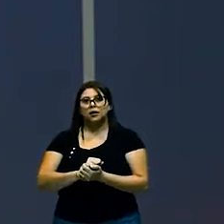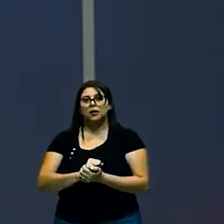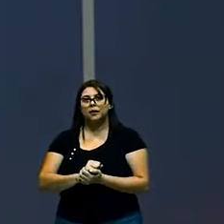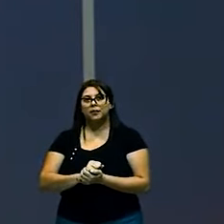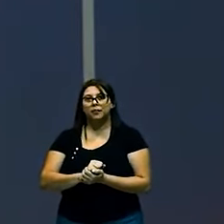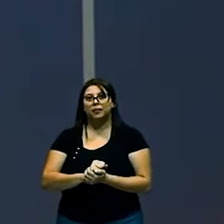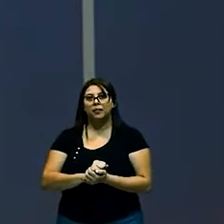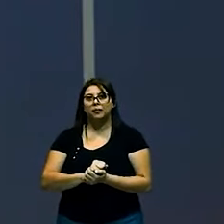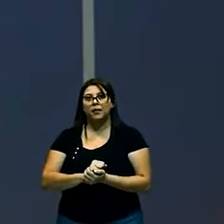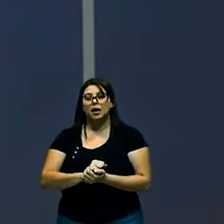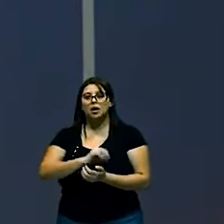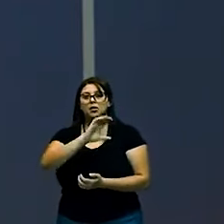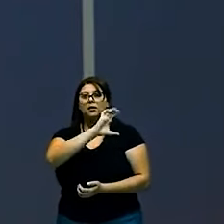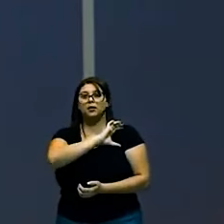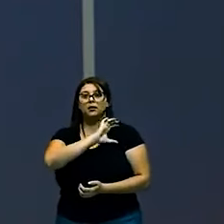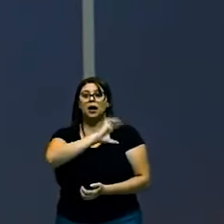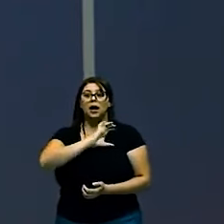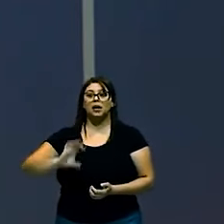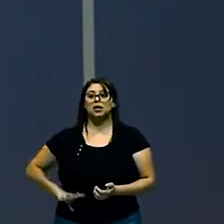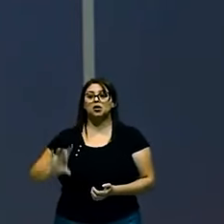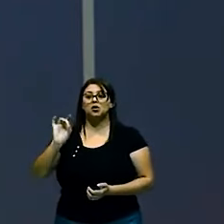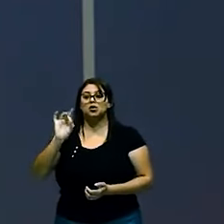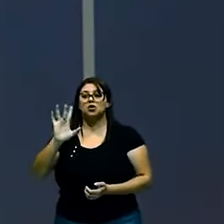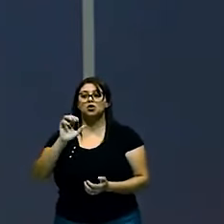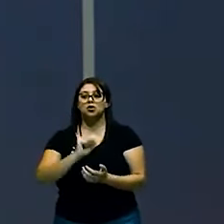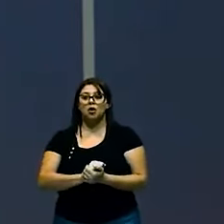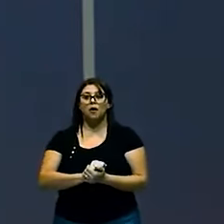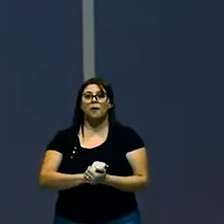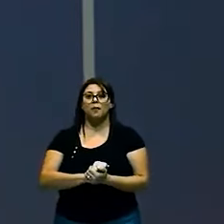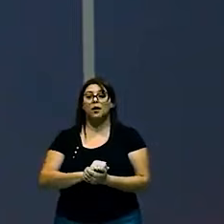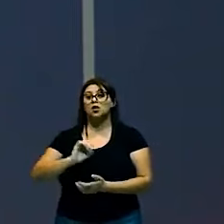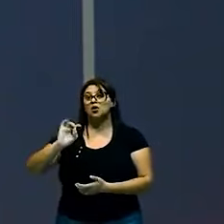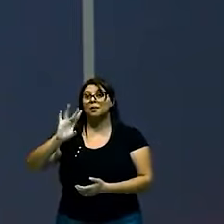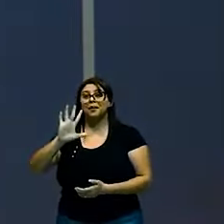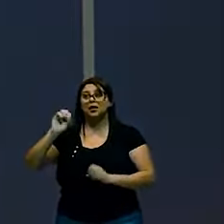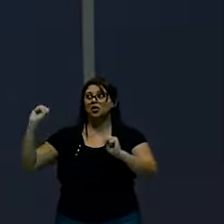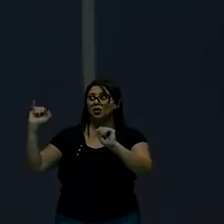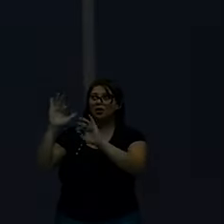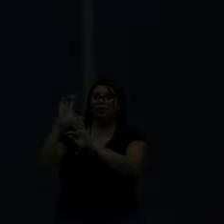glória para sempre. Amém e amém. Deus abençoe-nos.